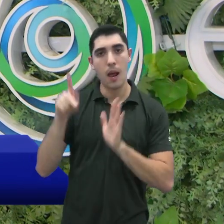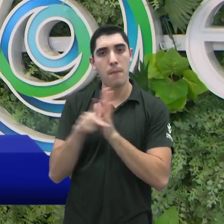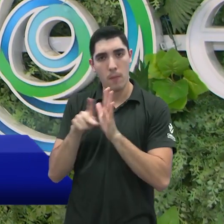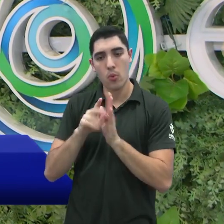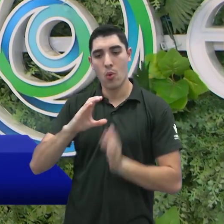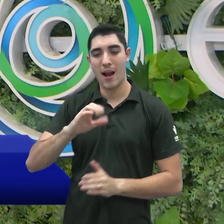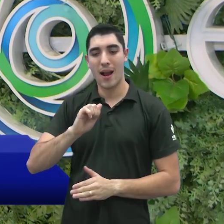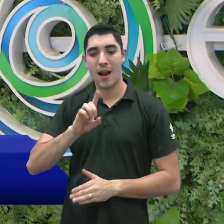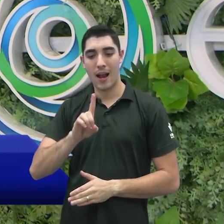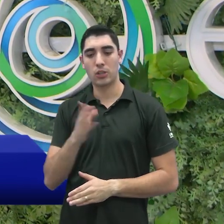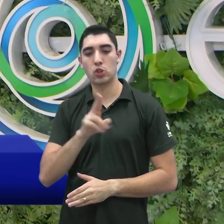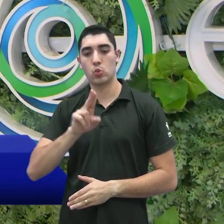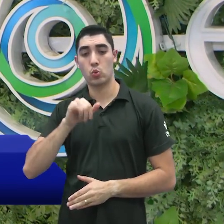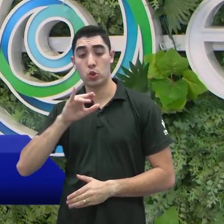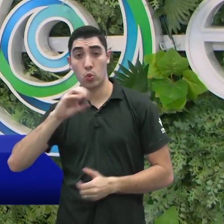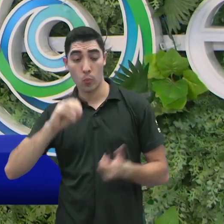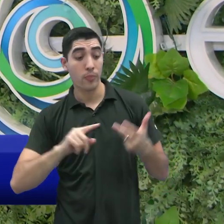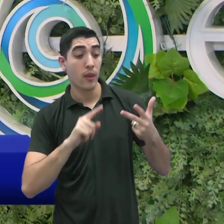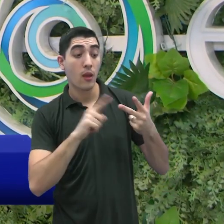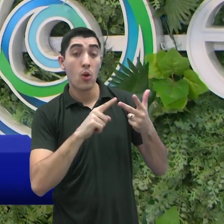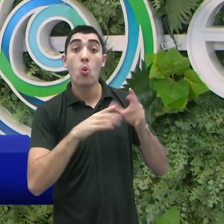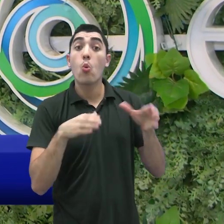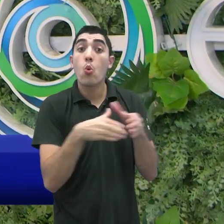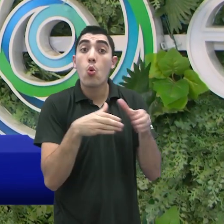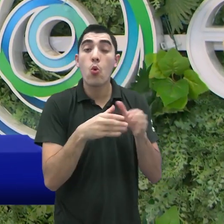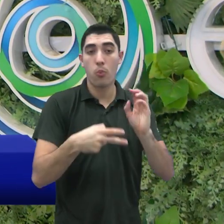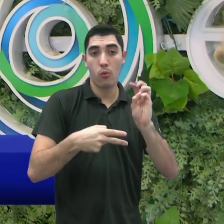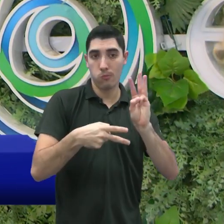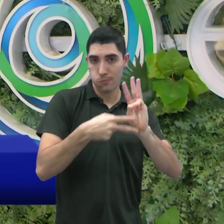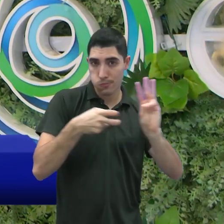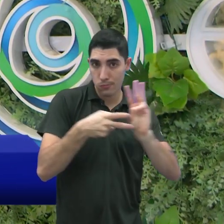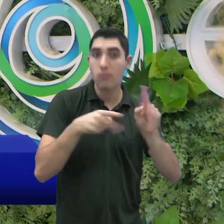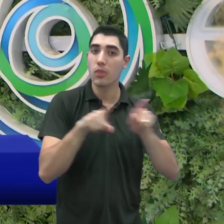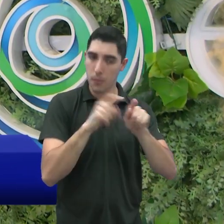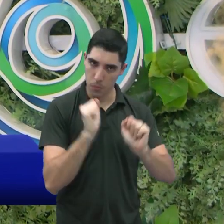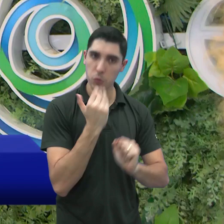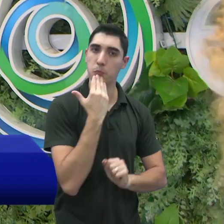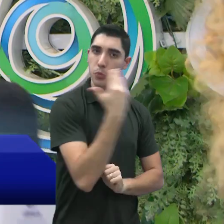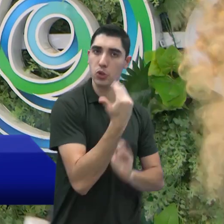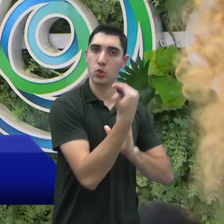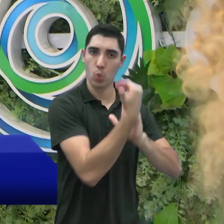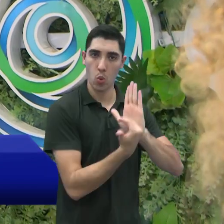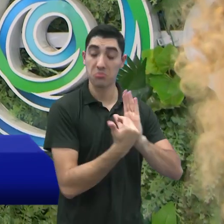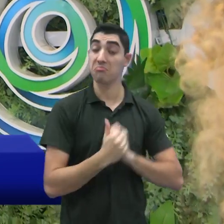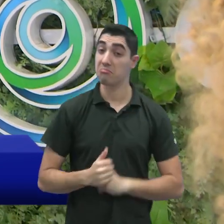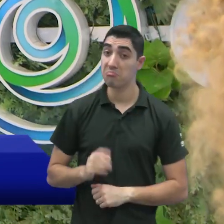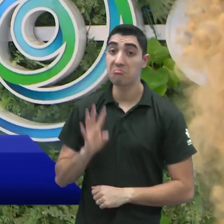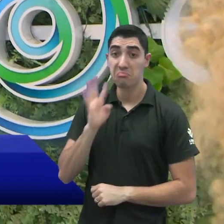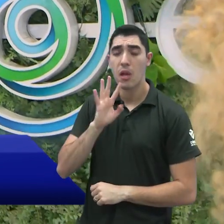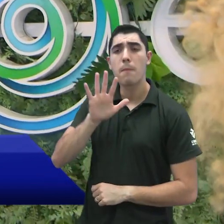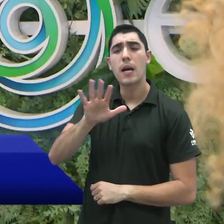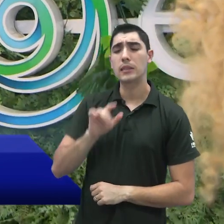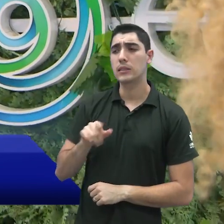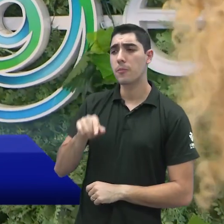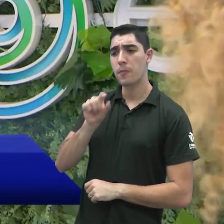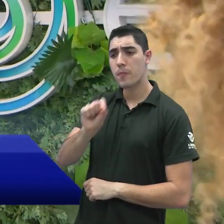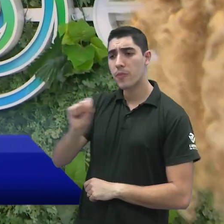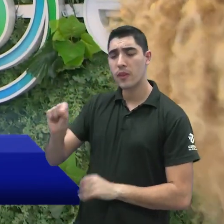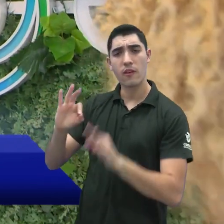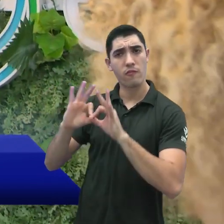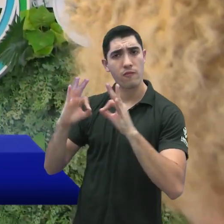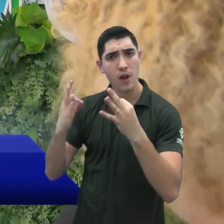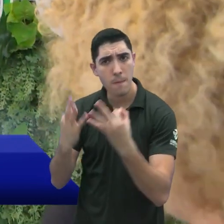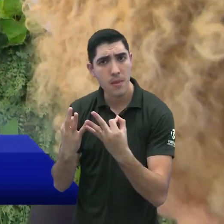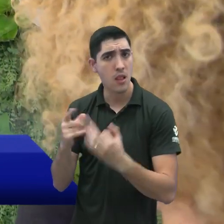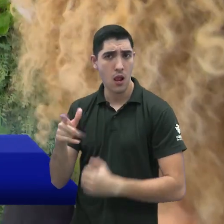que também têm ao CAD único, também são potenciais para receber esse tipo de benefício. Legal. E as famílias não podem